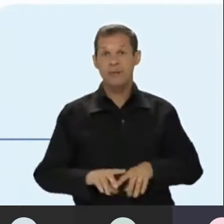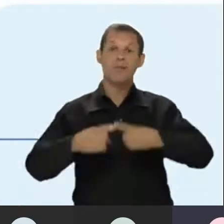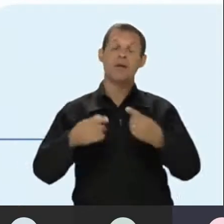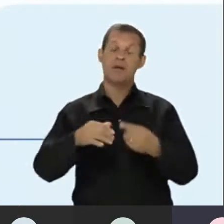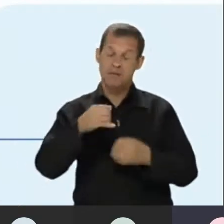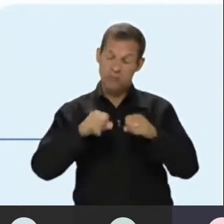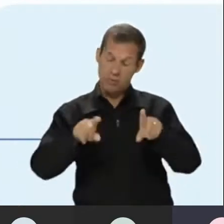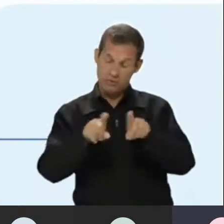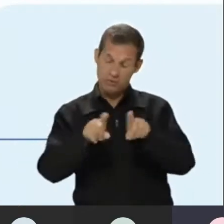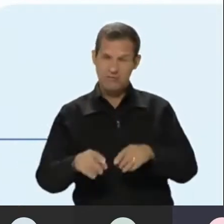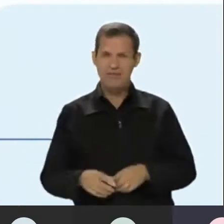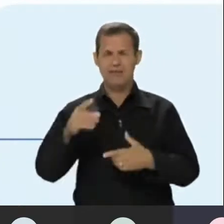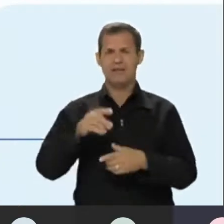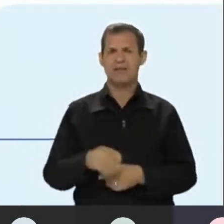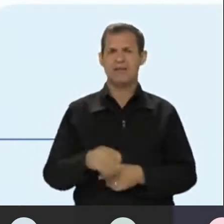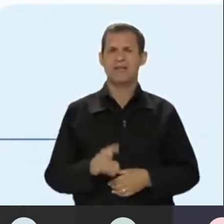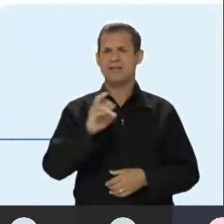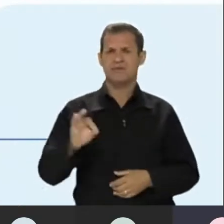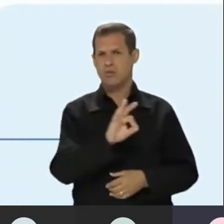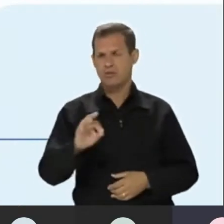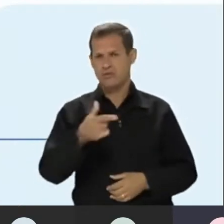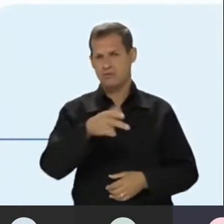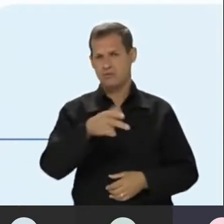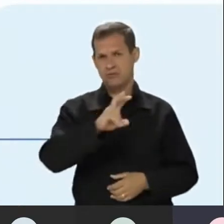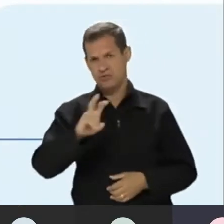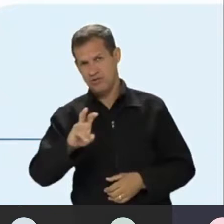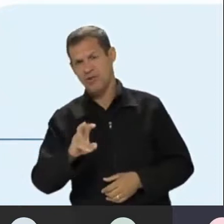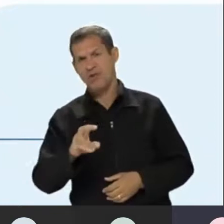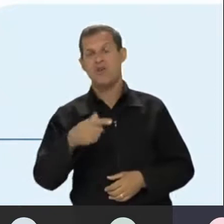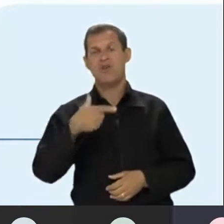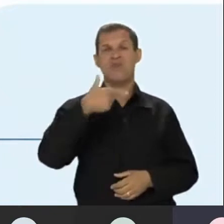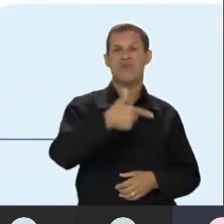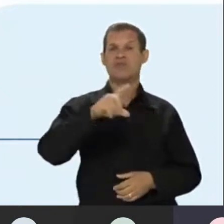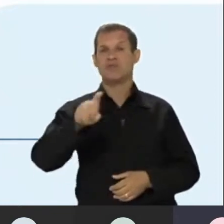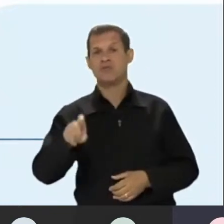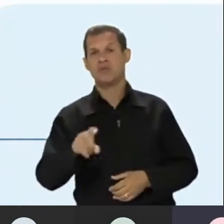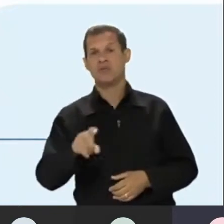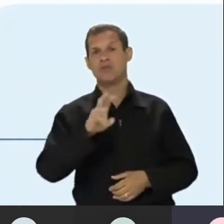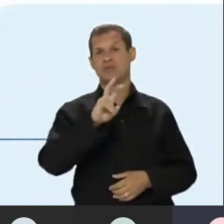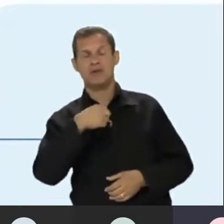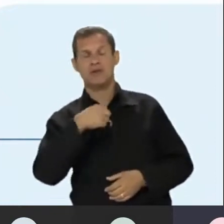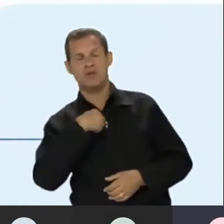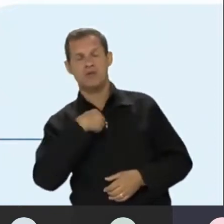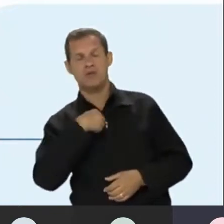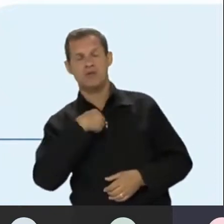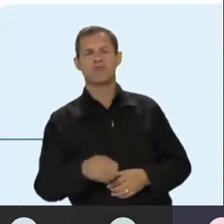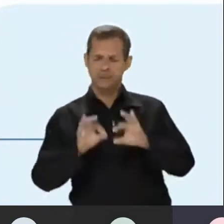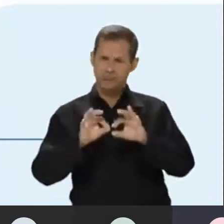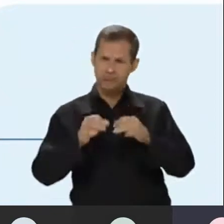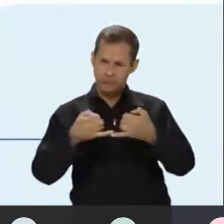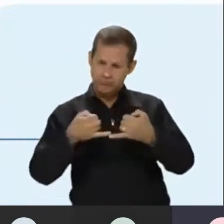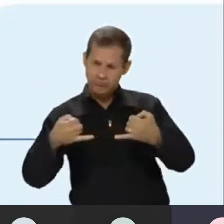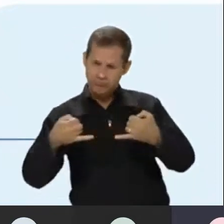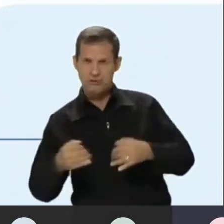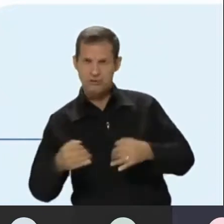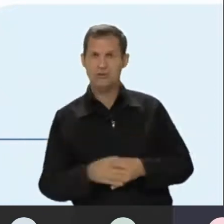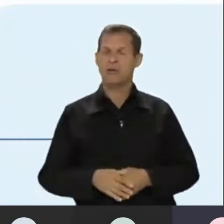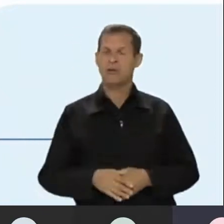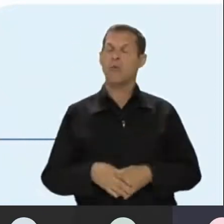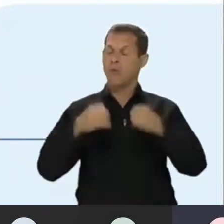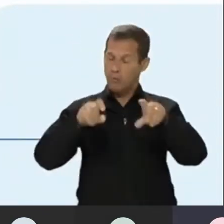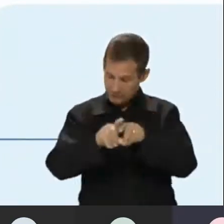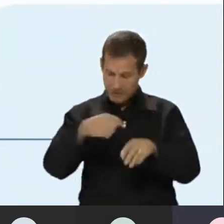E aqui poderia ser, ó, metade da metade. Então, poderia ser 22,5. Então, aí eu venho, traço até aqui. Então,